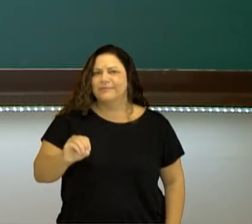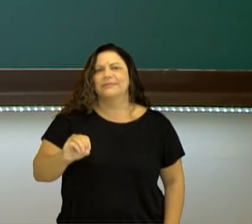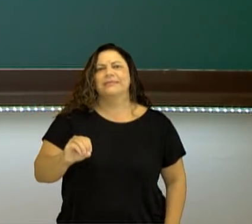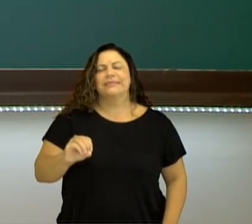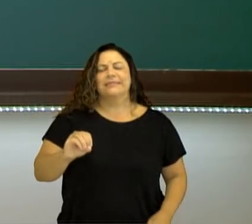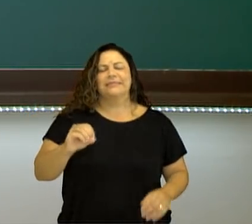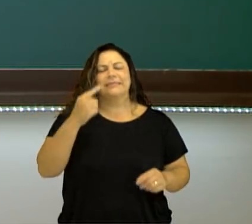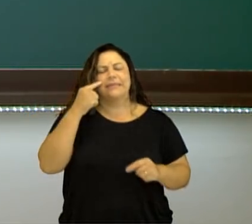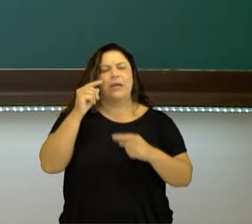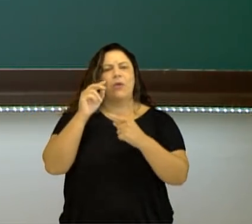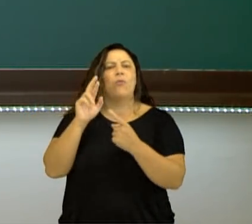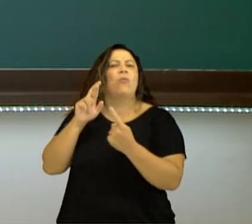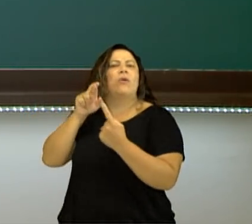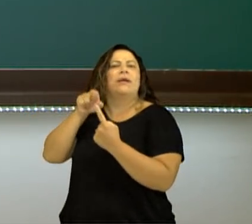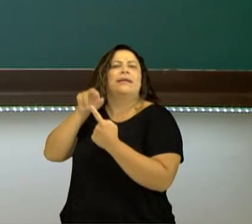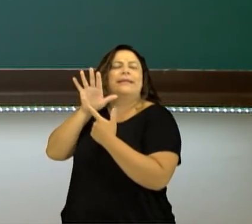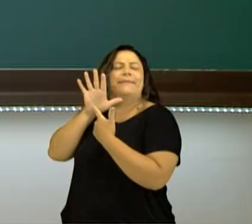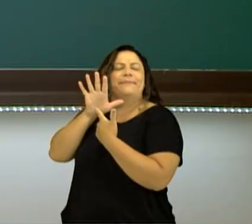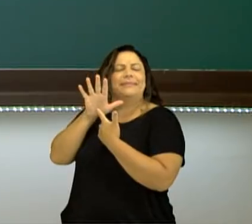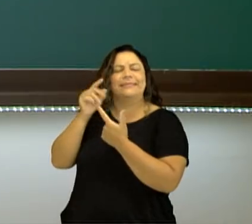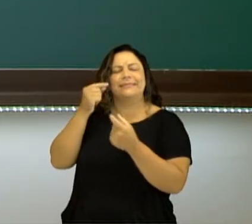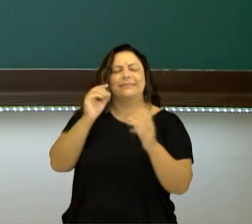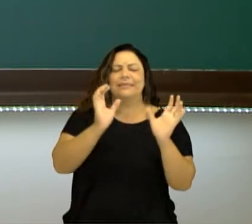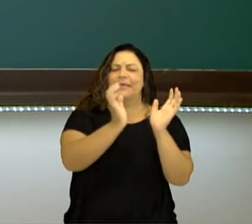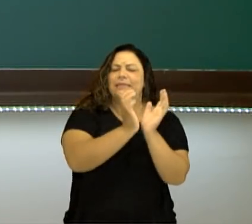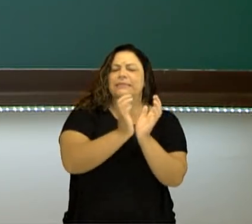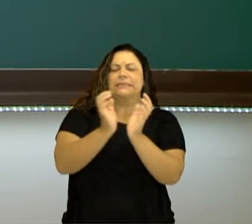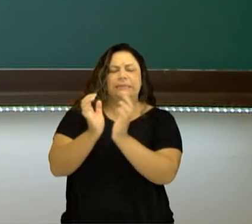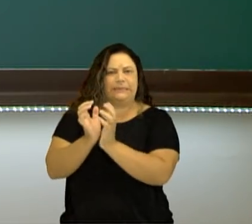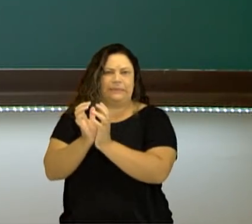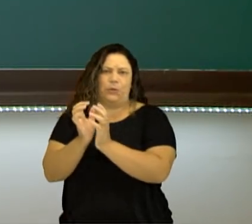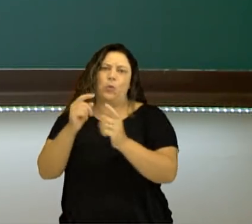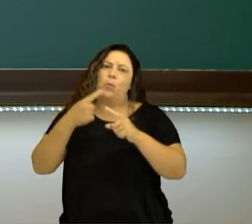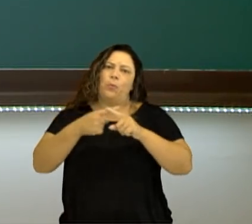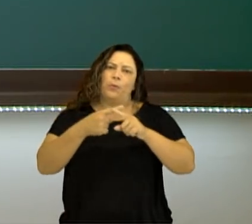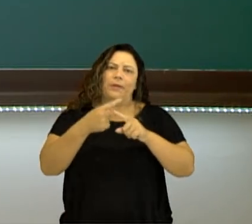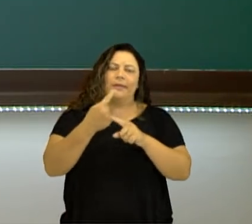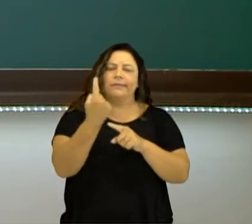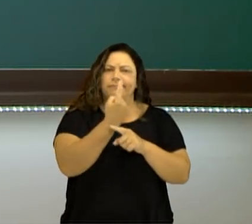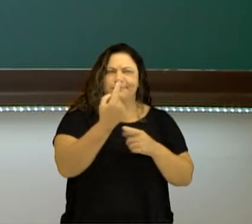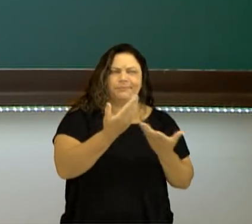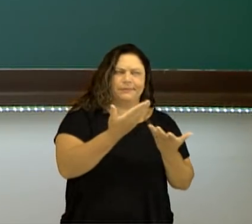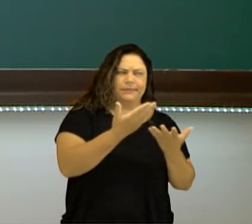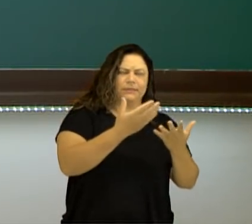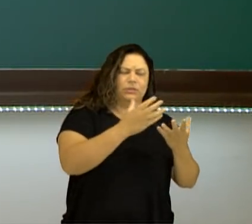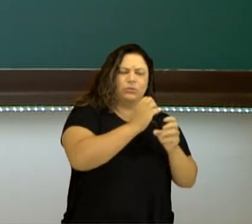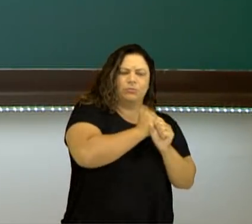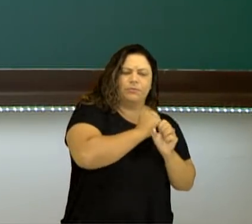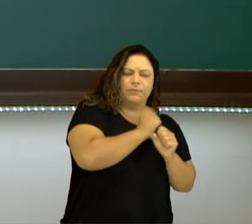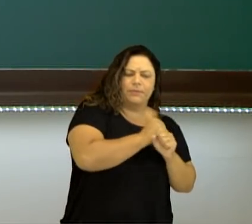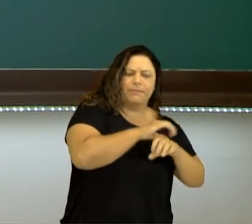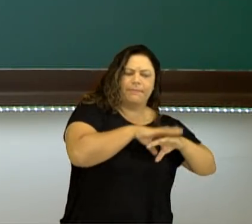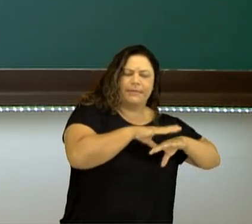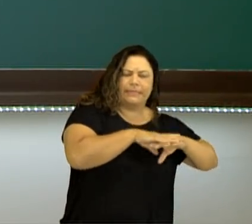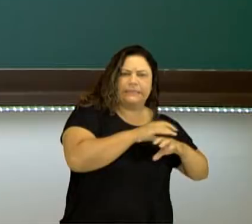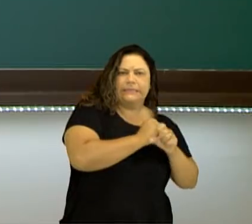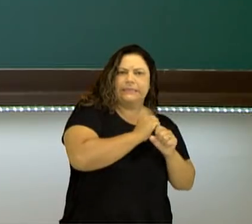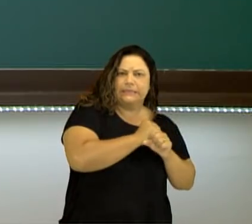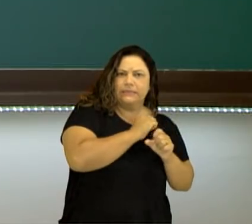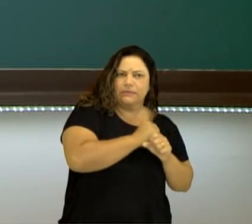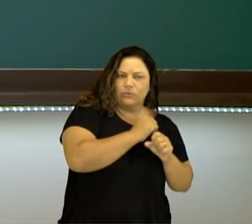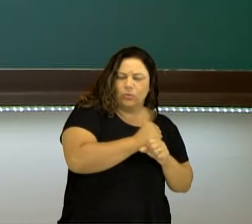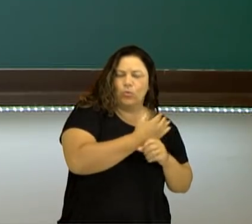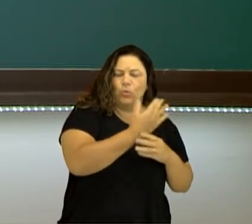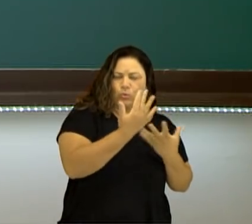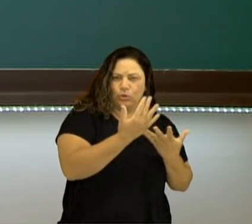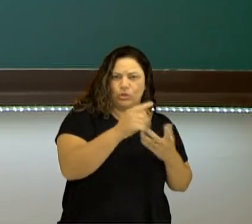na representação através de diagramas, porque uma coisa é fazer continha, né? Você viu que vai colocar um valor naquela regra, que é aquela expressão